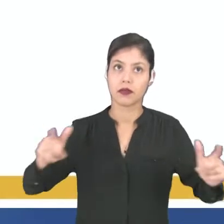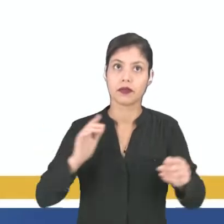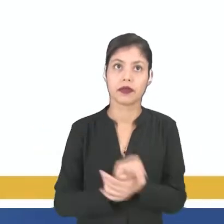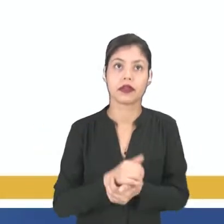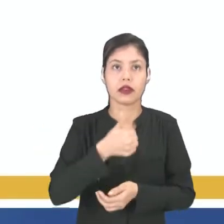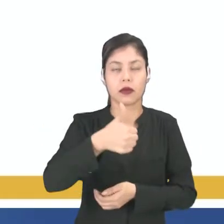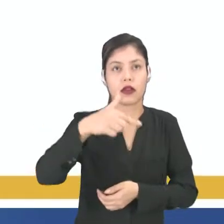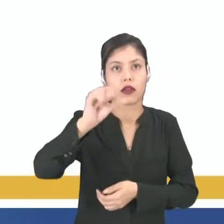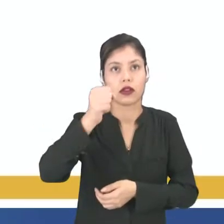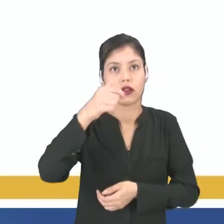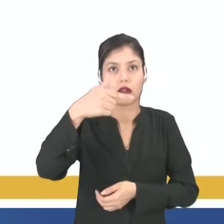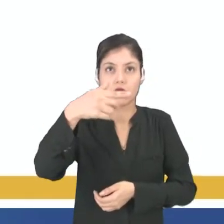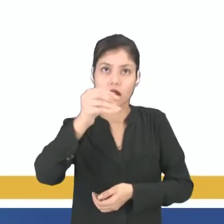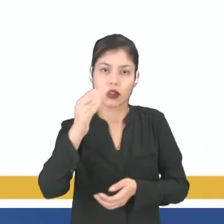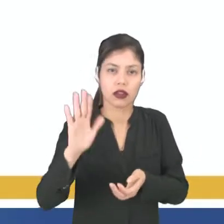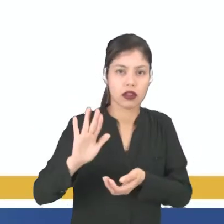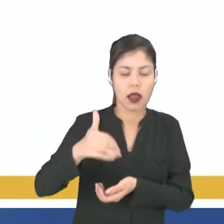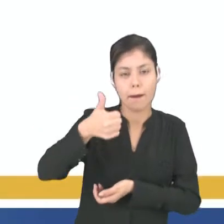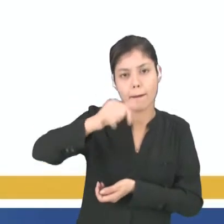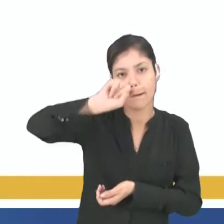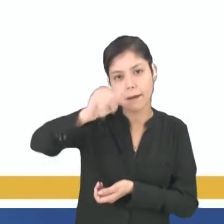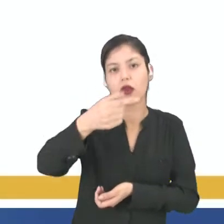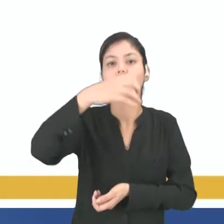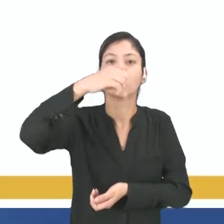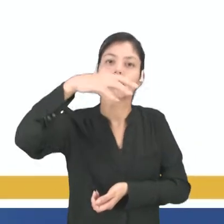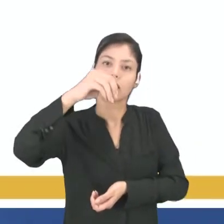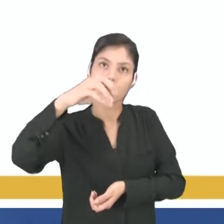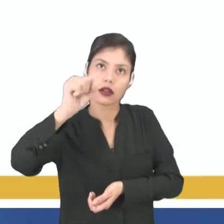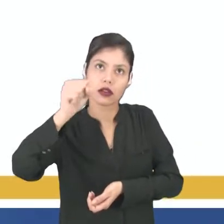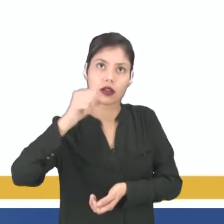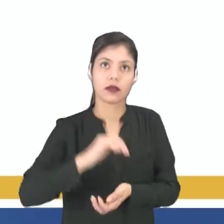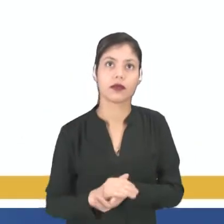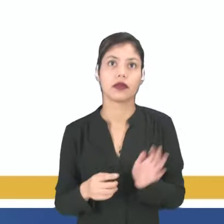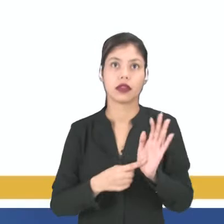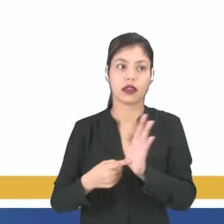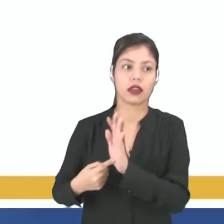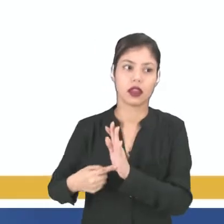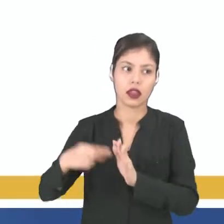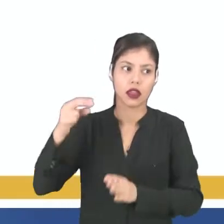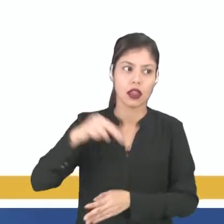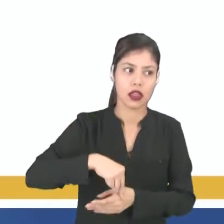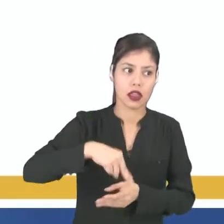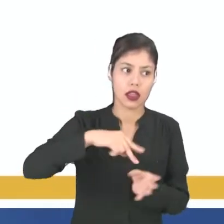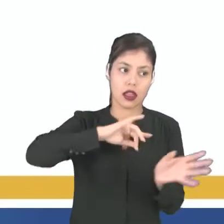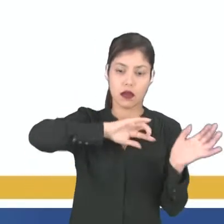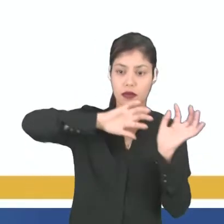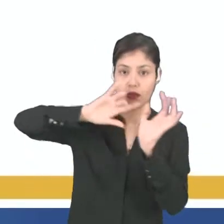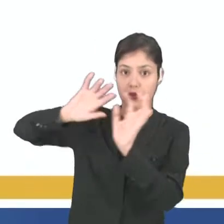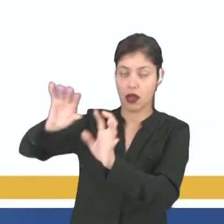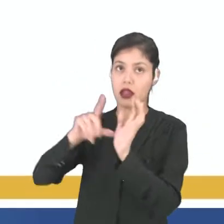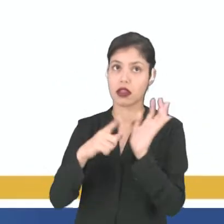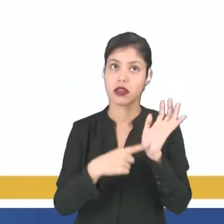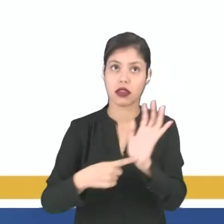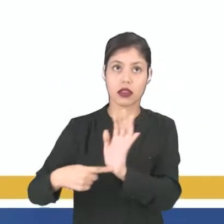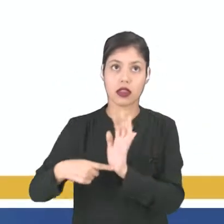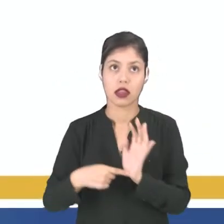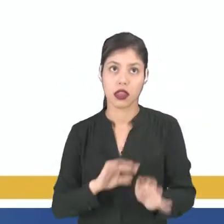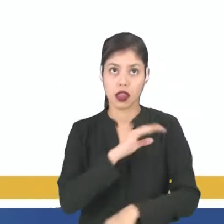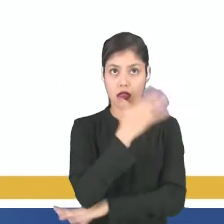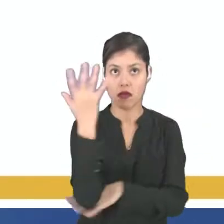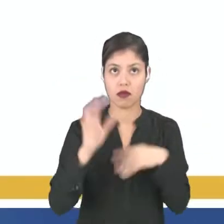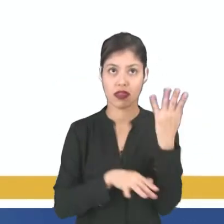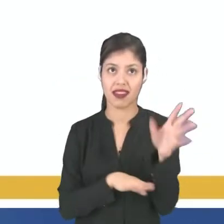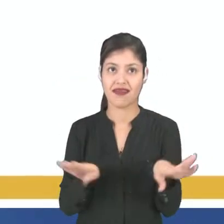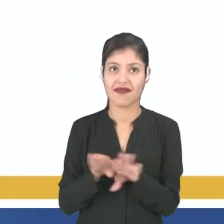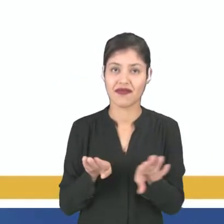e 1900, aproximadamente 300.000 nordestinos migraram para a região para trabalhar nos seringais. E lembrando para vocês que quando a